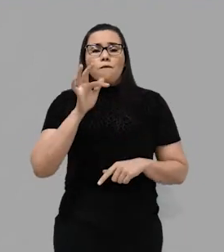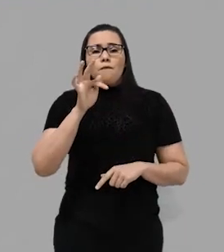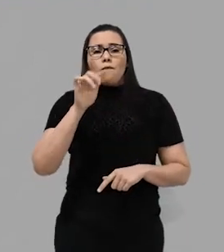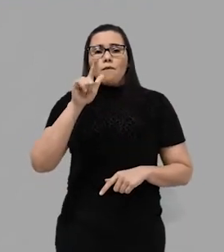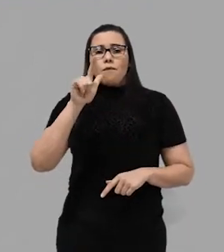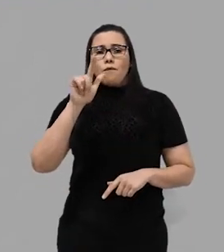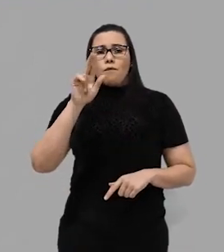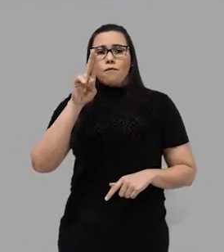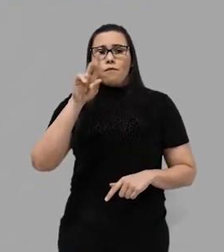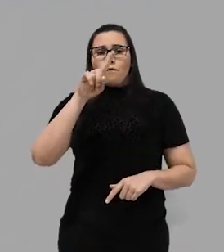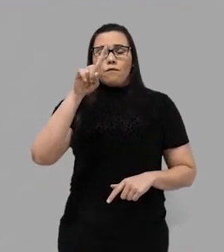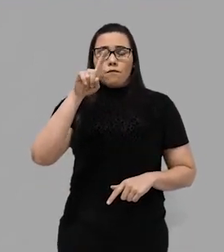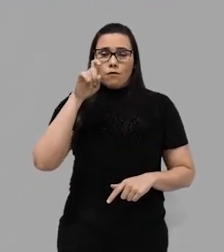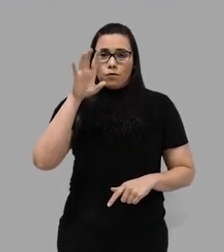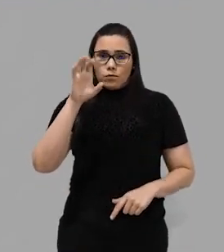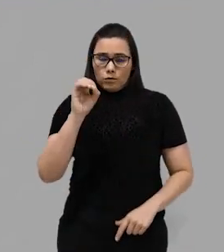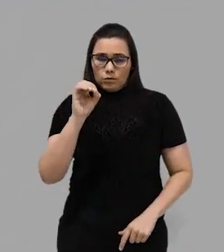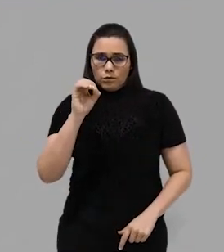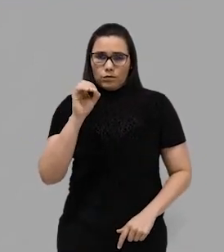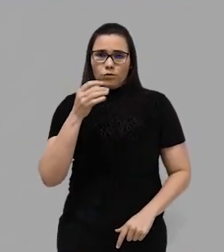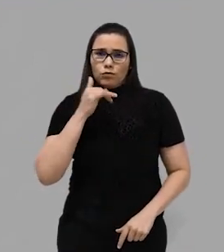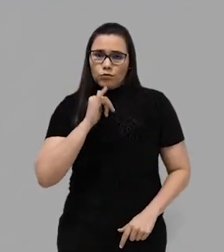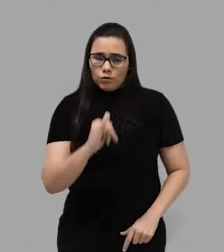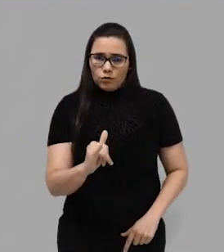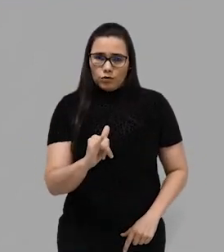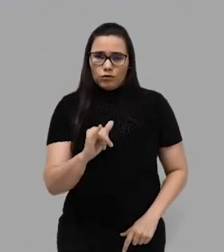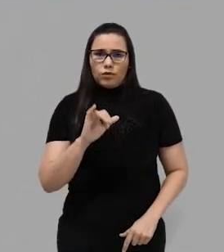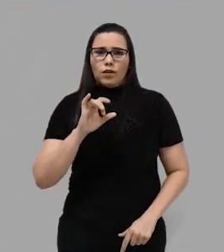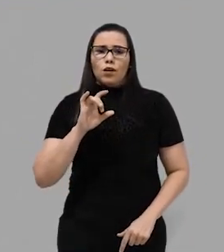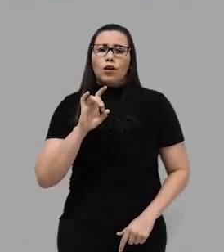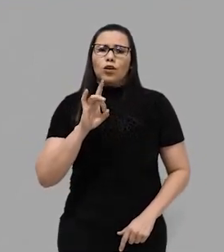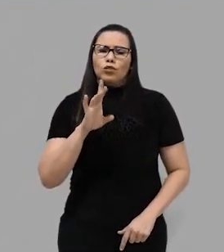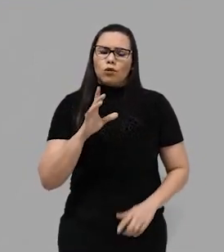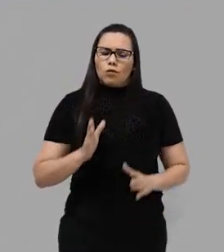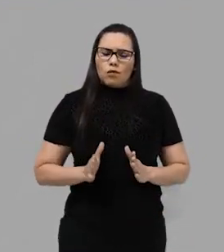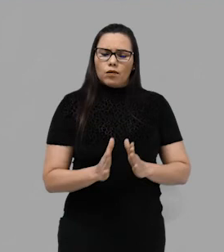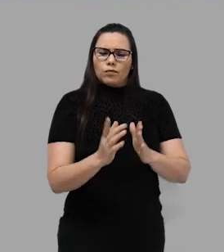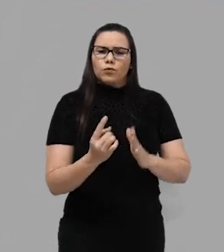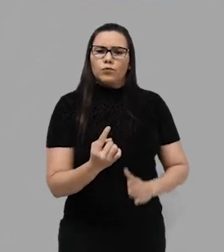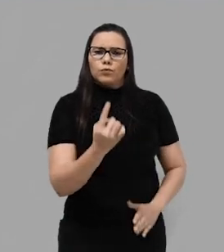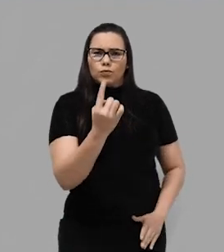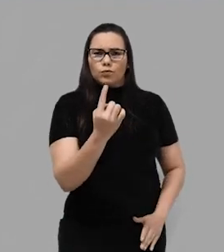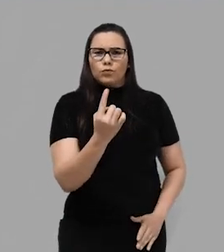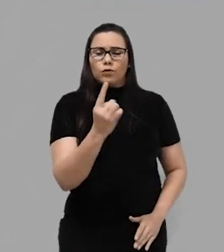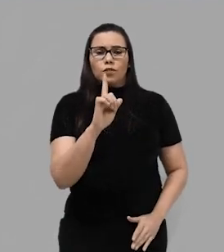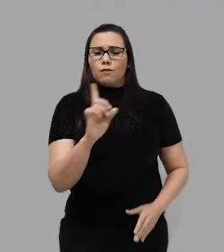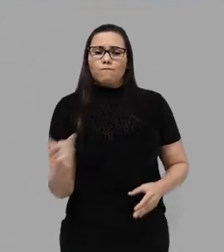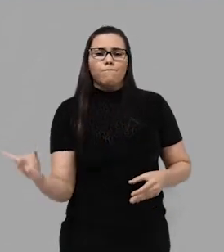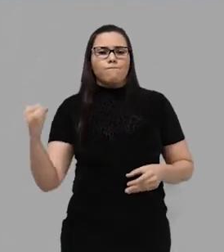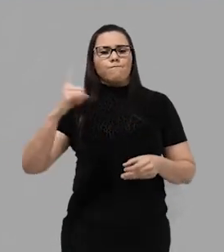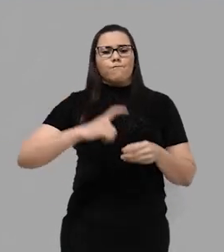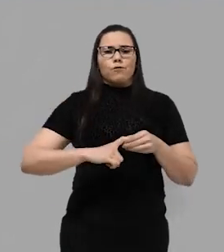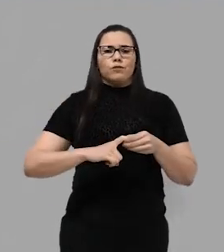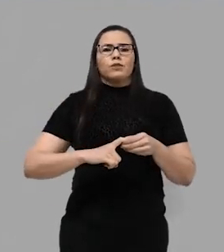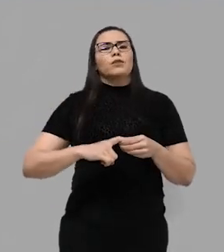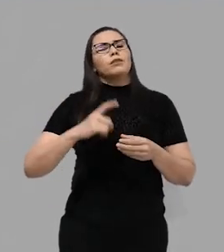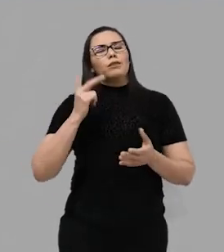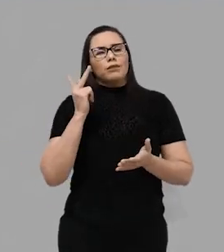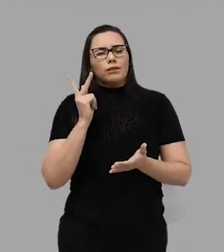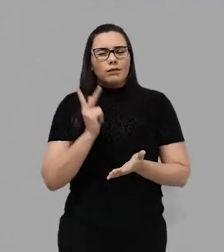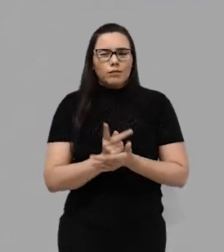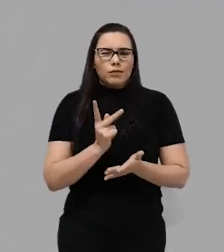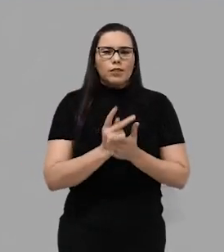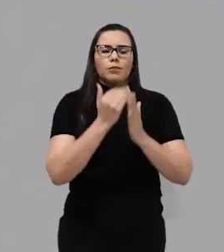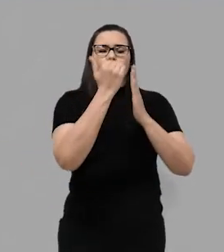ser unidirecional, ou seja, ele só vai numa direção e ele não volta, né? E é decrescente, porque parte